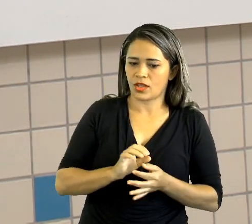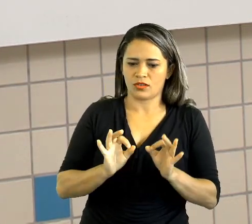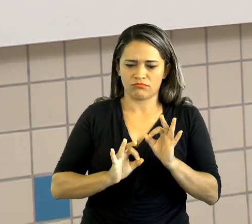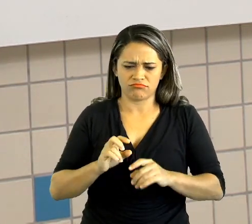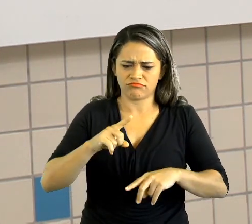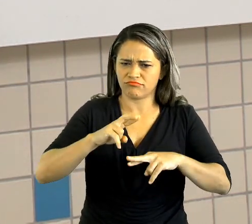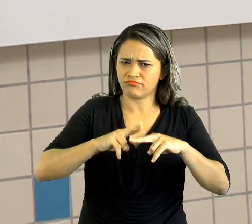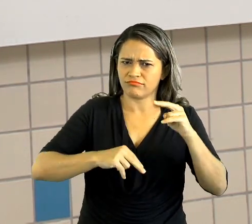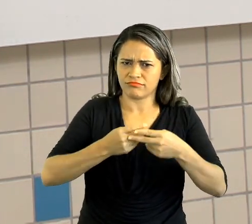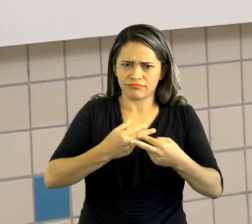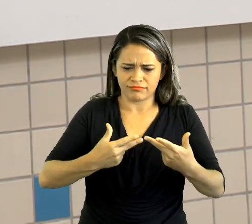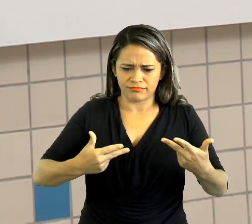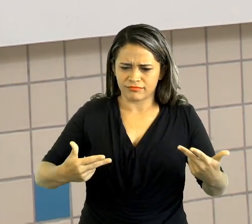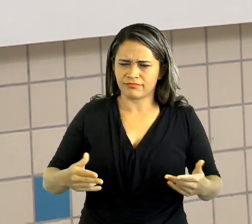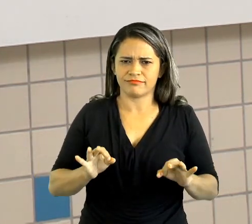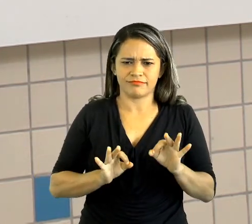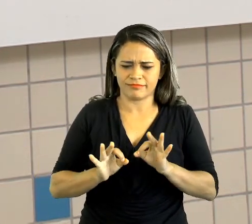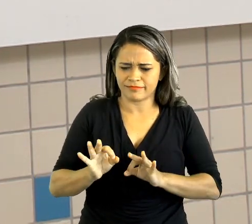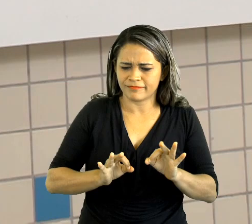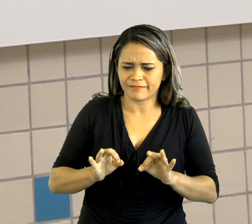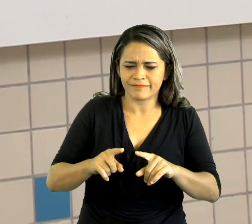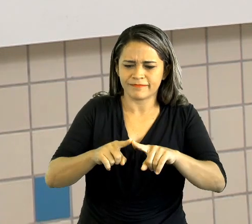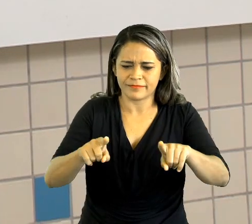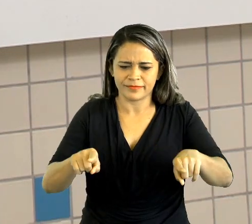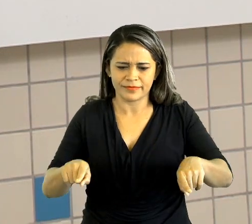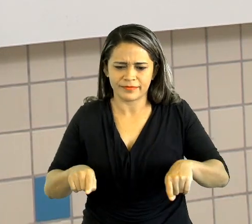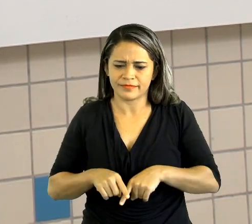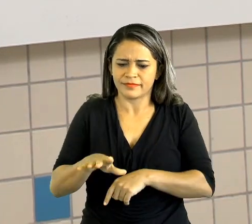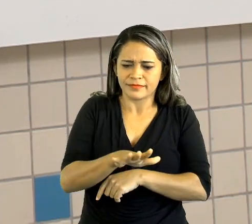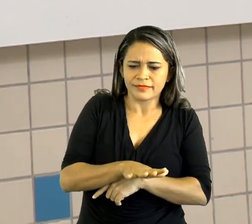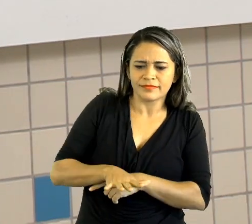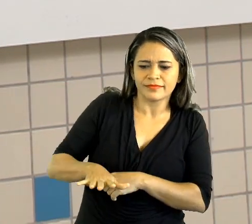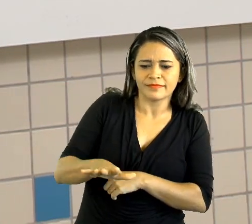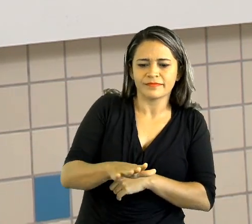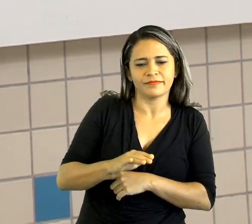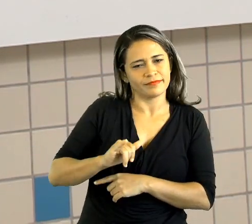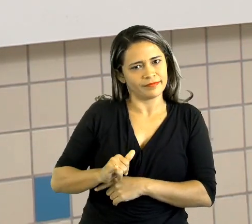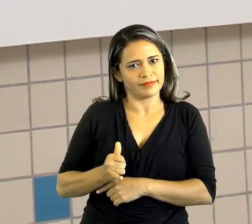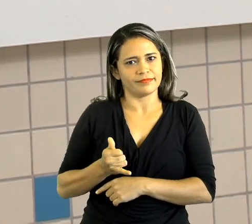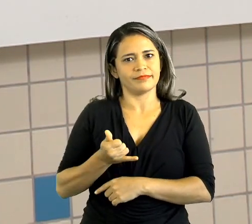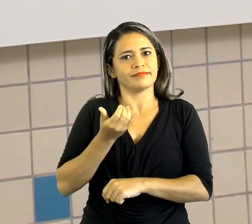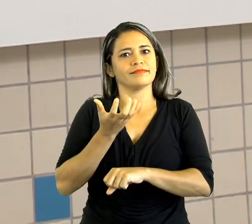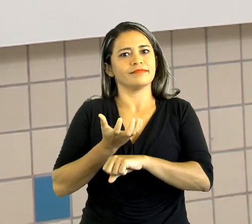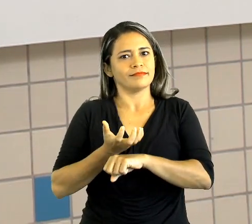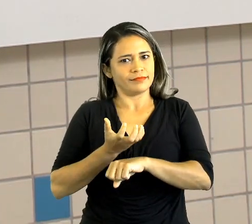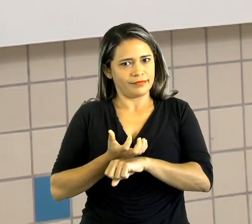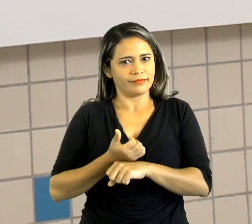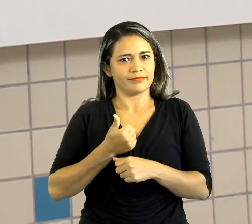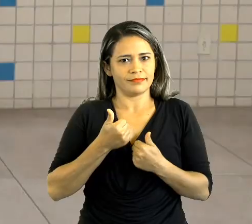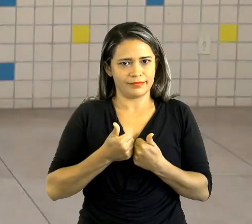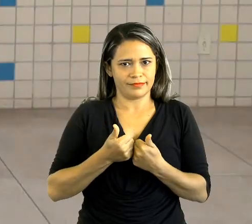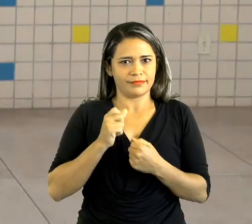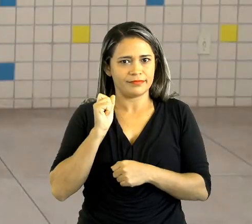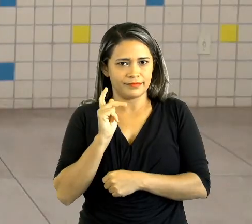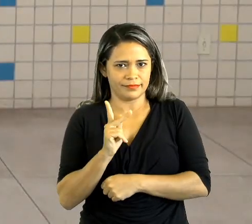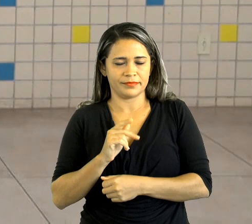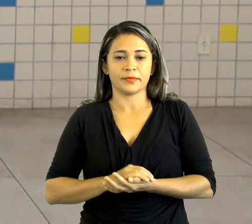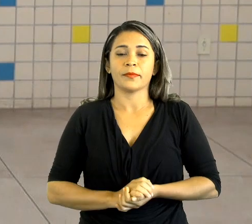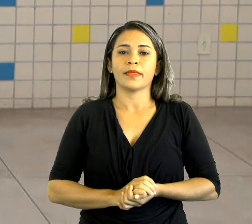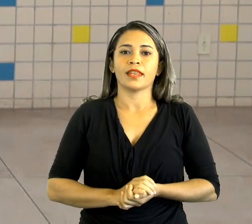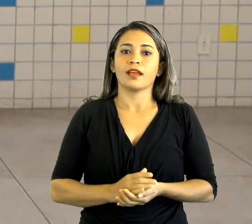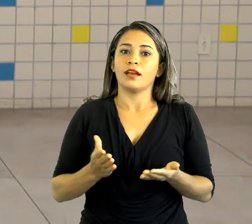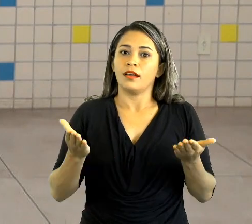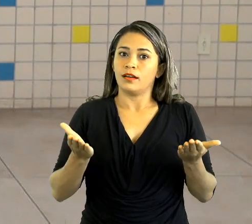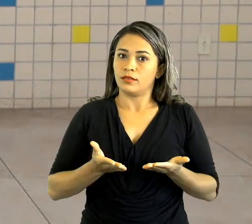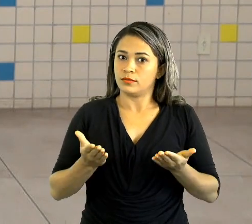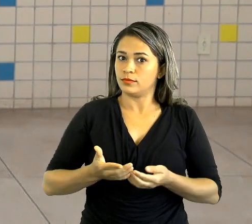com antecedência, o espaço físico para que você possa ter melhor aproveitamento da nossa aula. Hoje nós vamos estar no